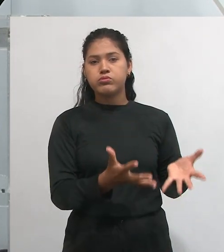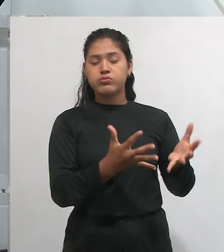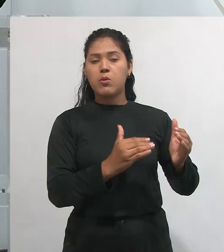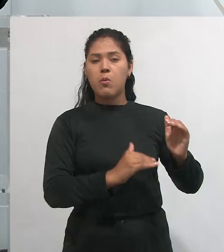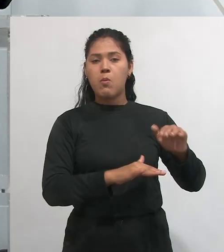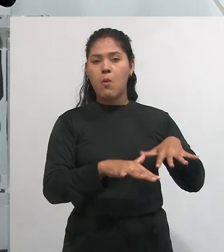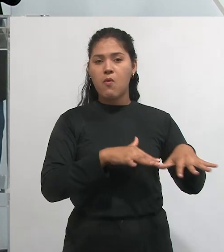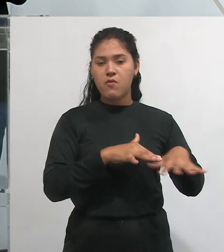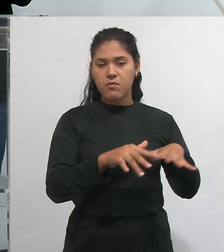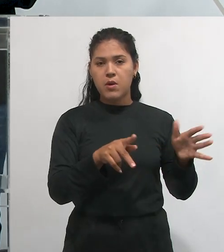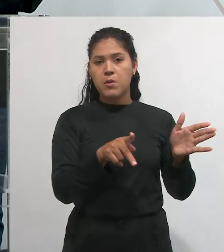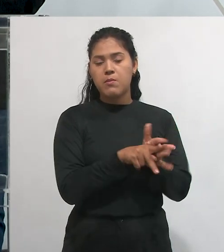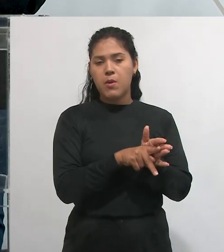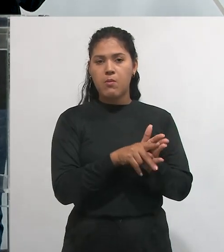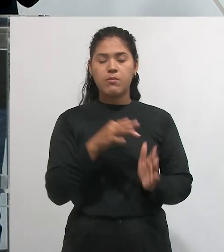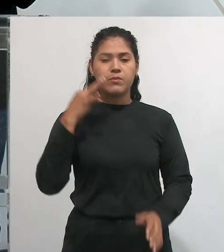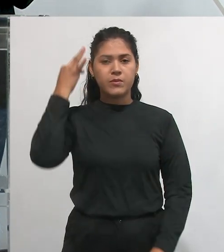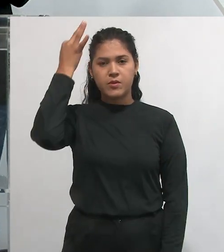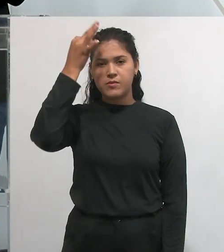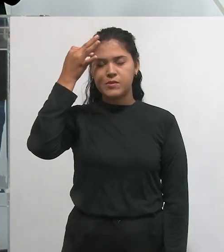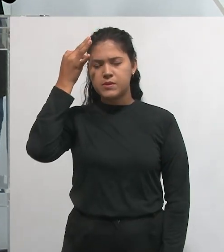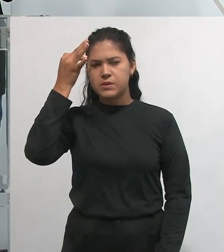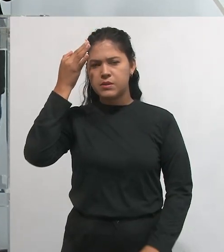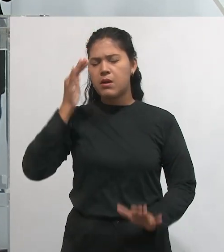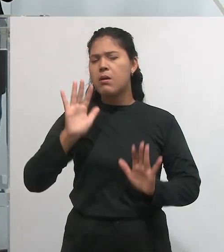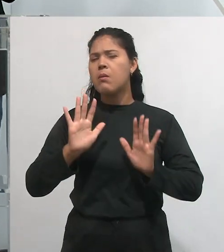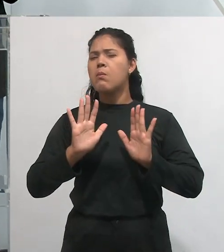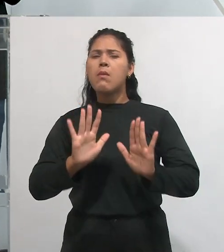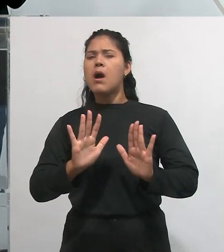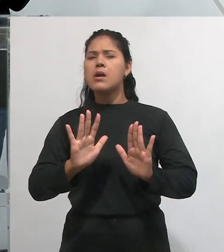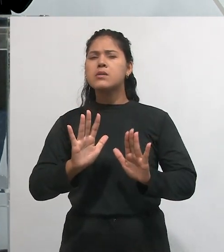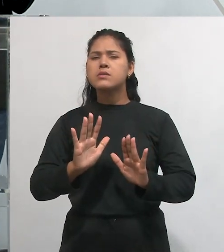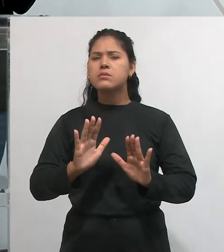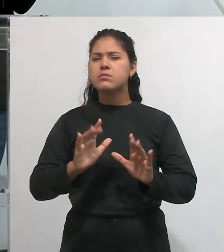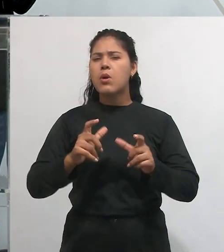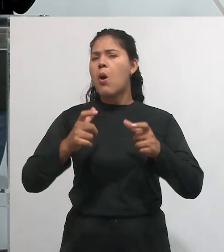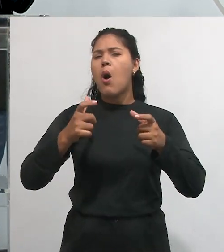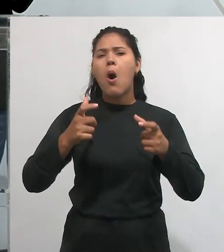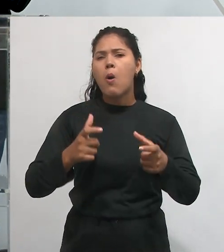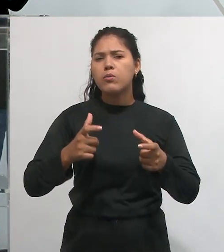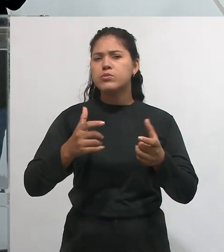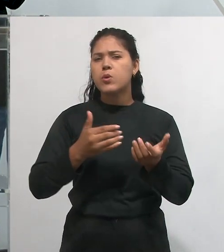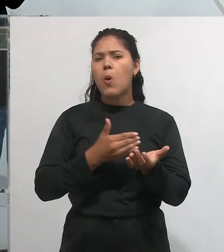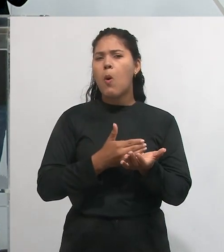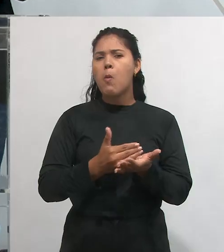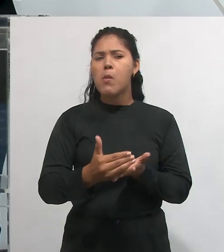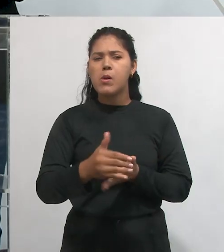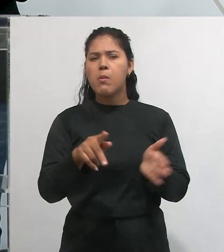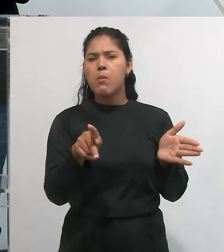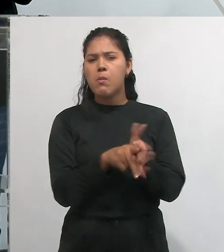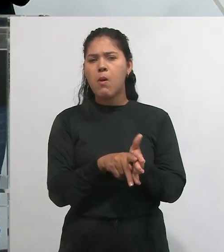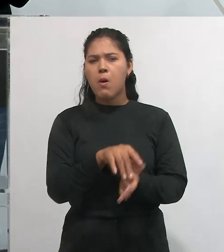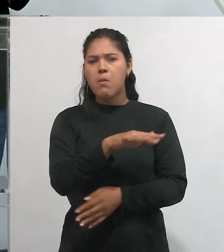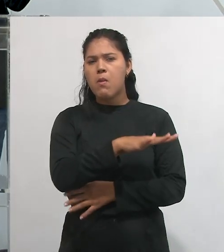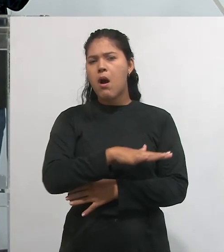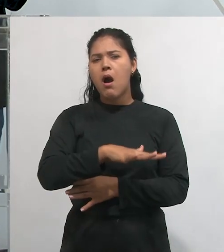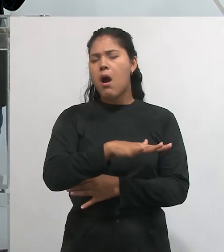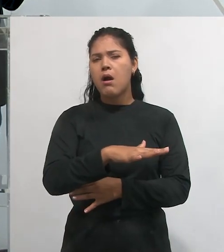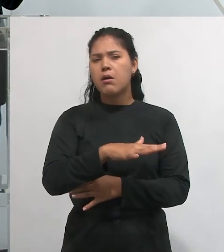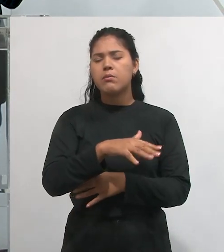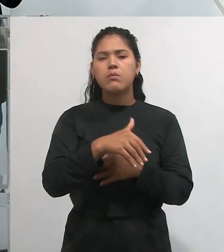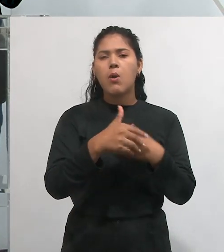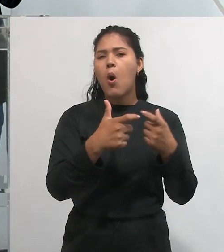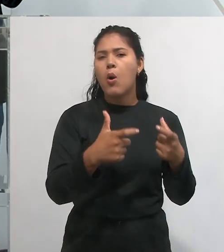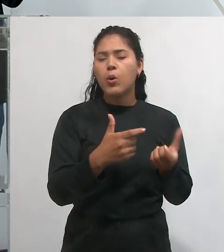onde os sofistas tiraram os elementos da sua filosofia e da sua